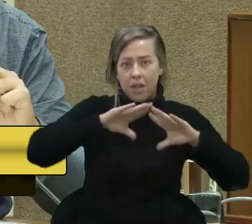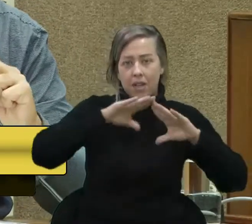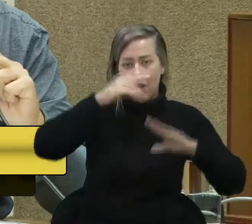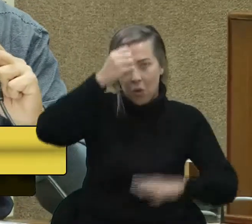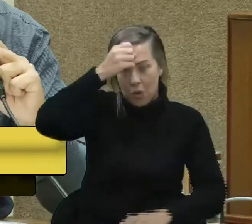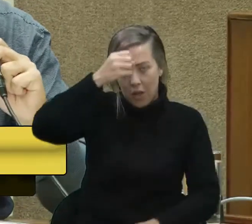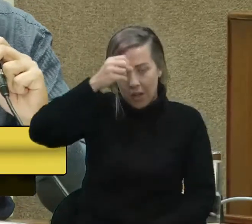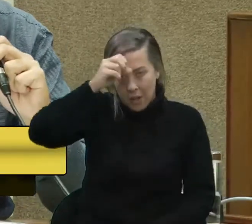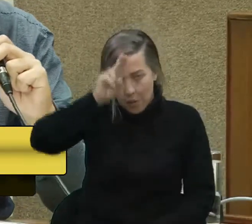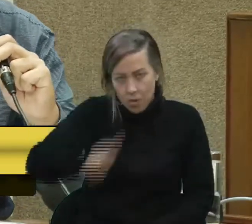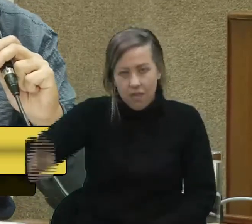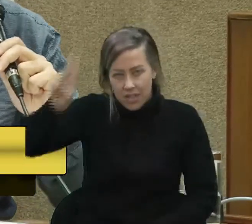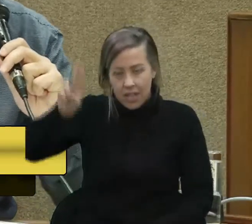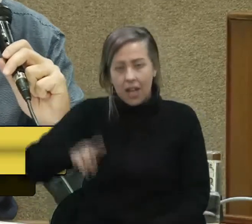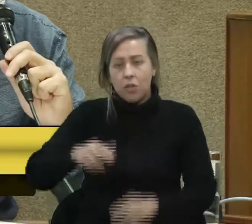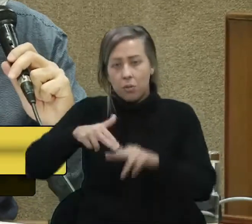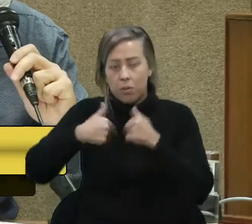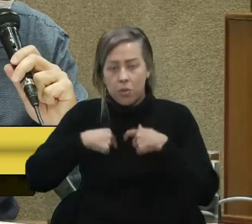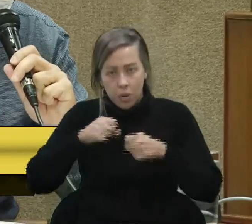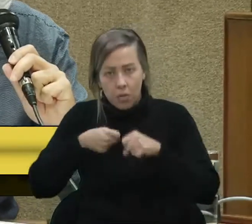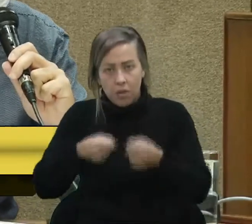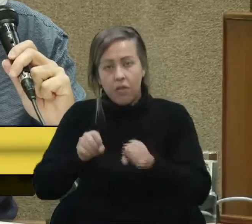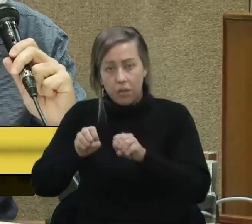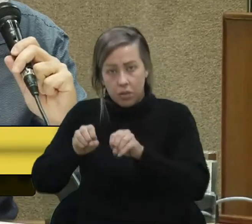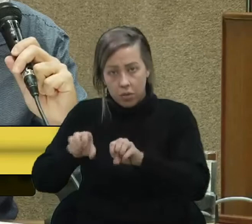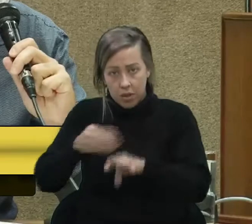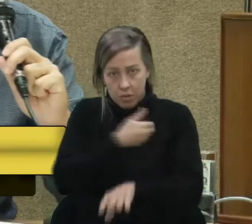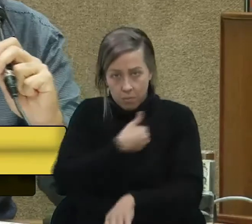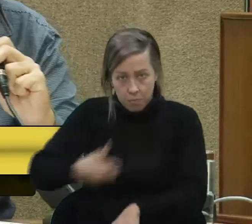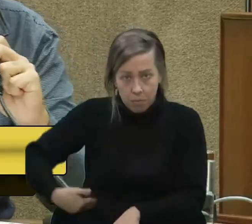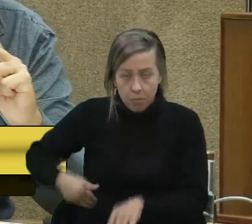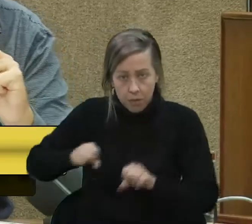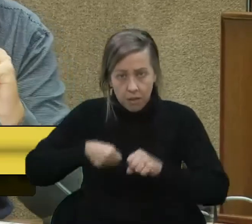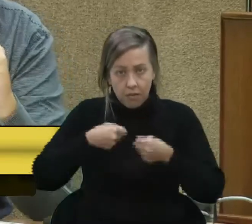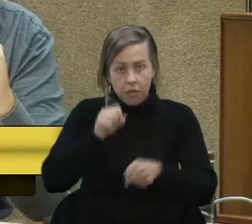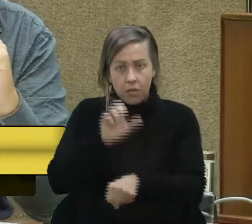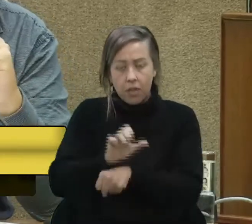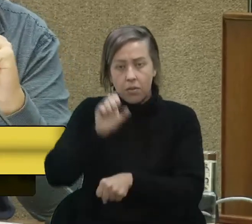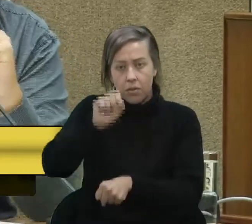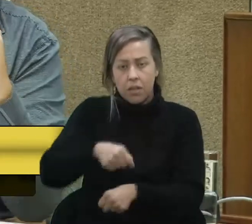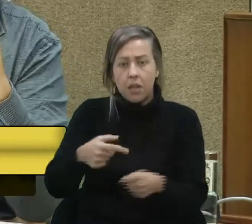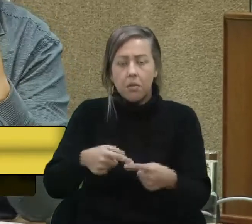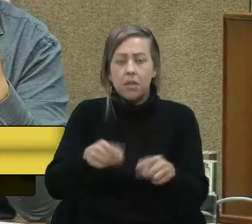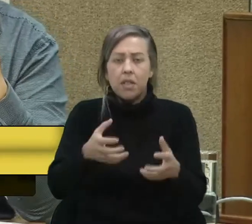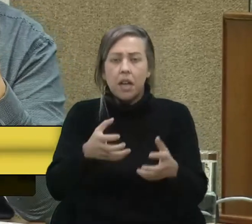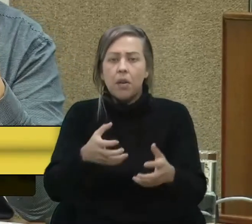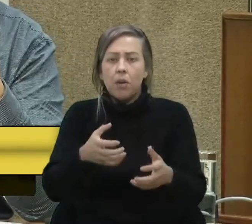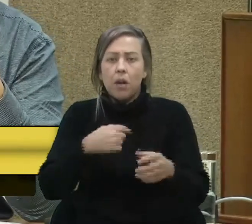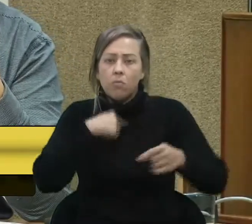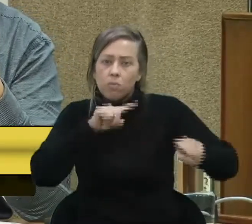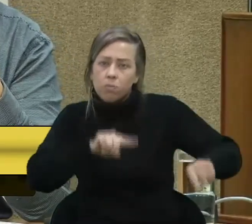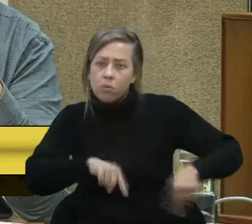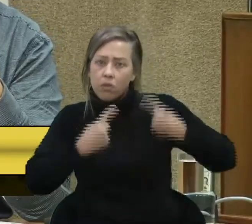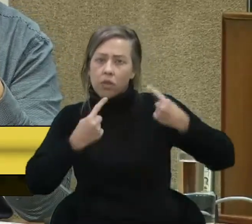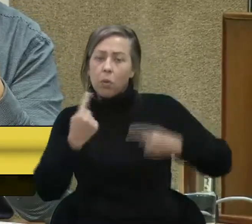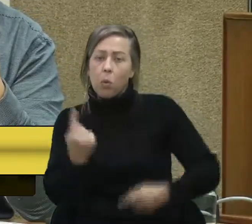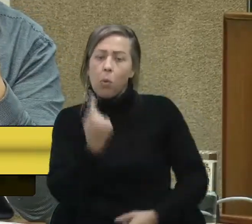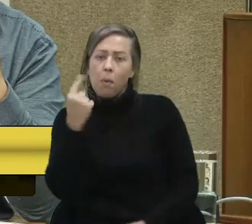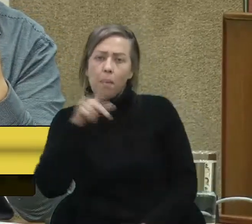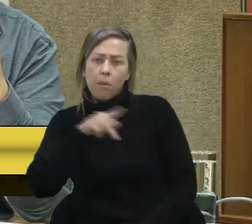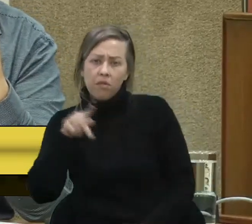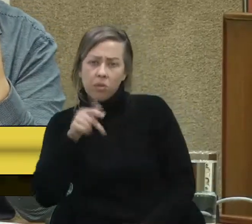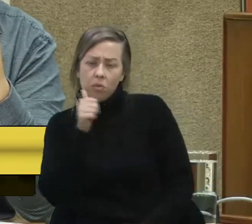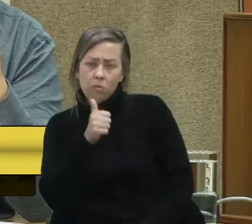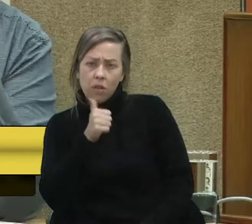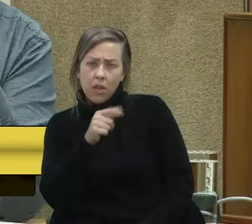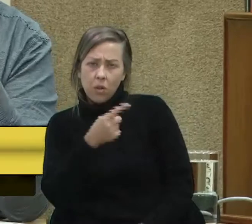importante ponderar isso. Eu defendo a educação pública e que se mantenha no Estado, mas quero lhe dizer que fui provocado por uma professora. Quando o